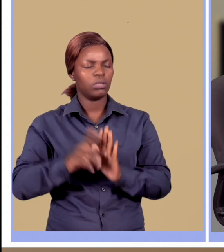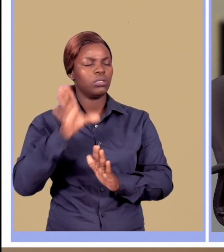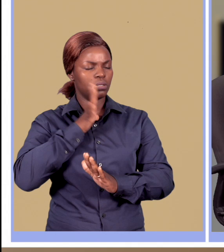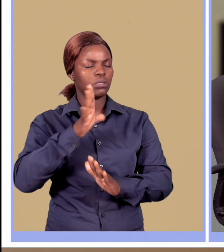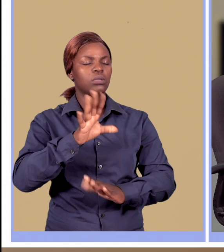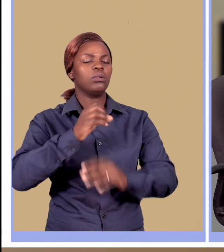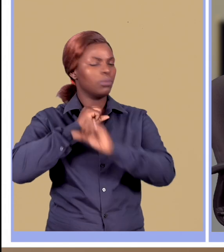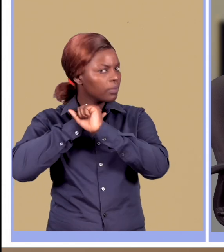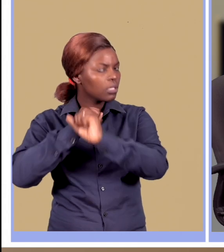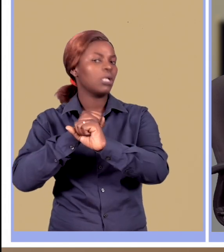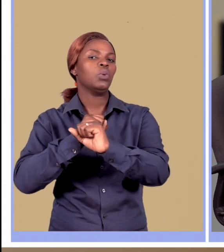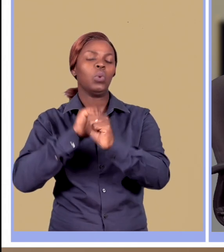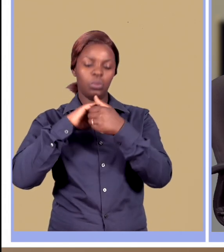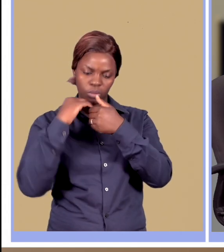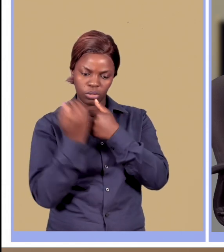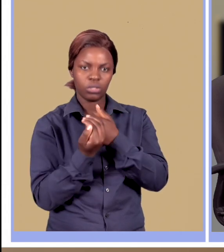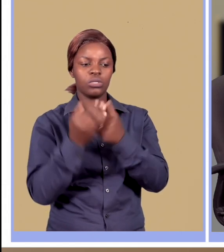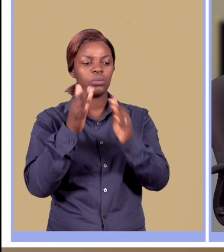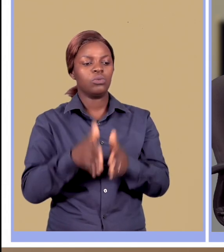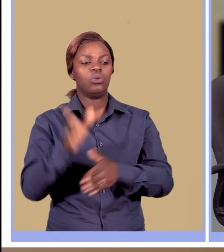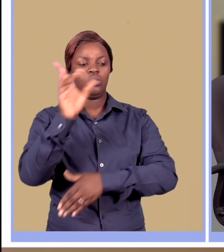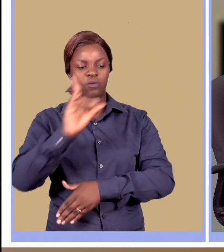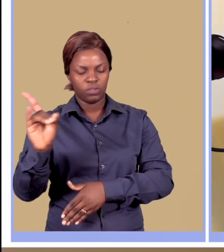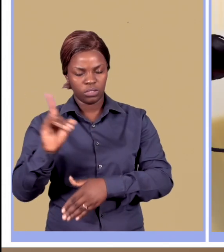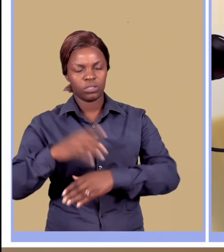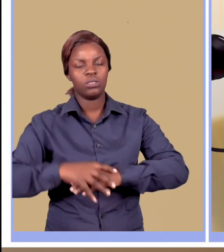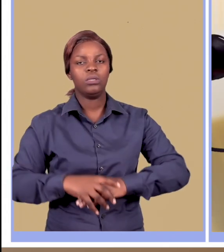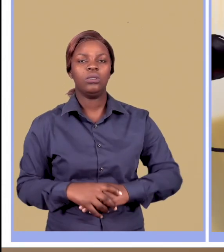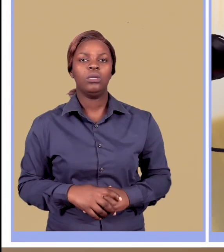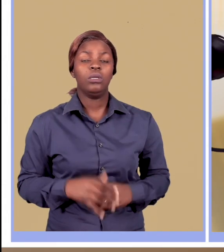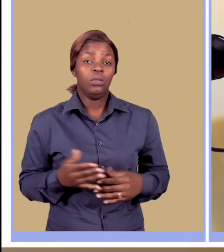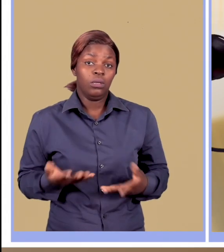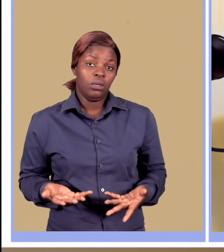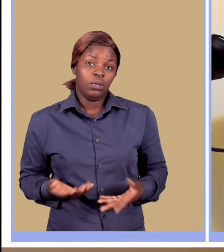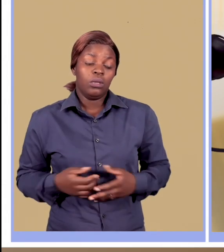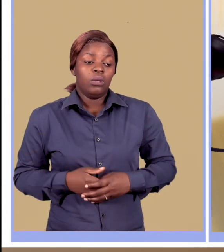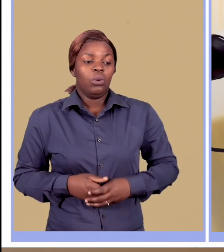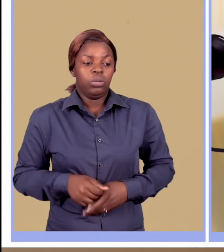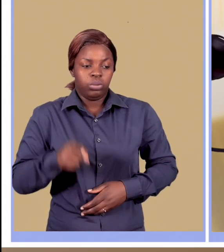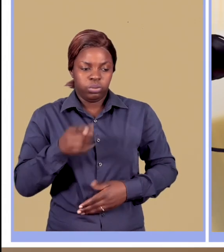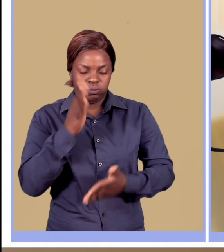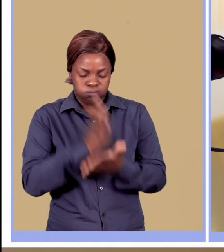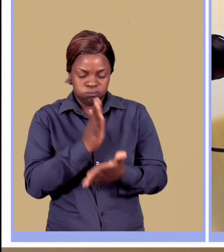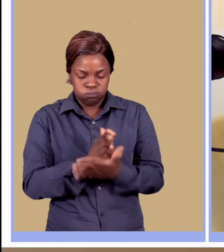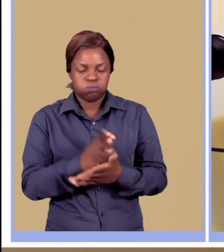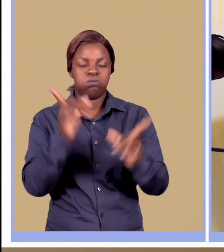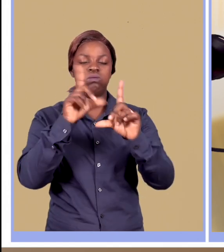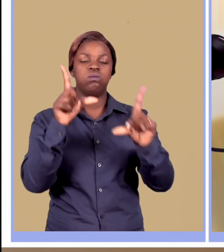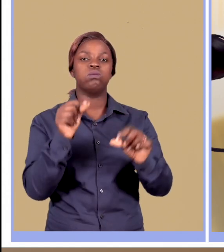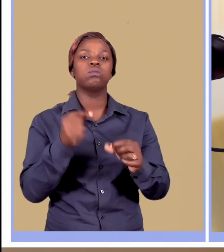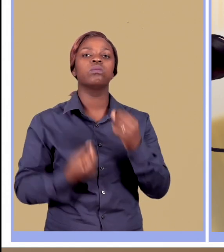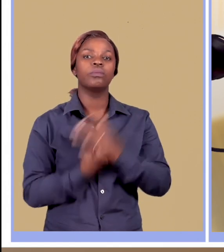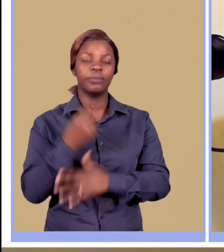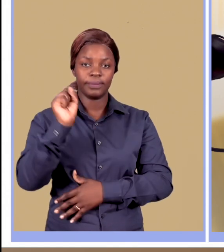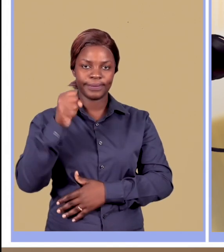de caráter obrigatório. A Convenção consta isto, de caráter obrigatório. Então, isto é uma realidade